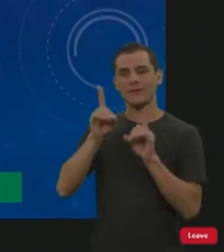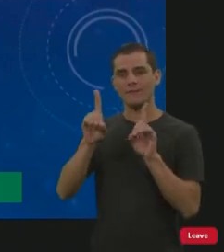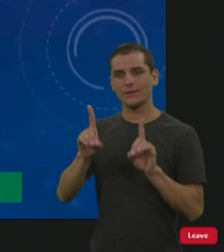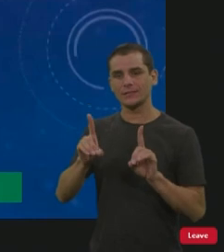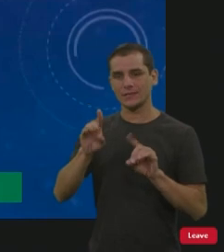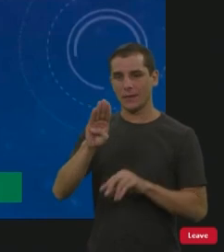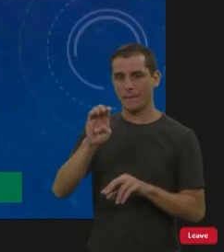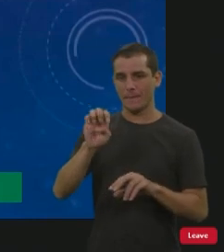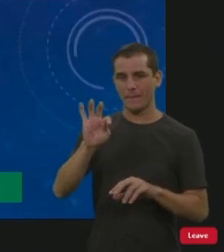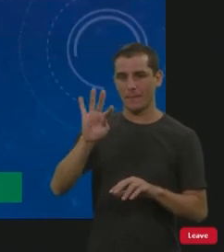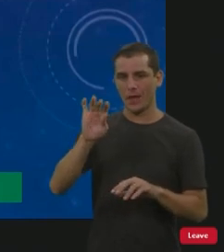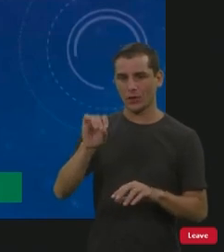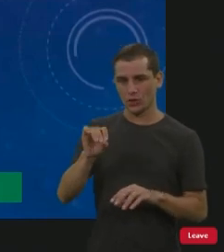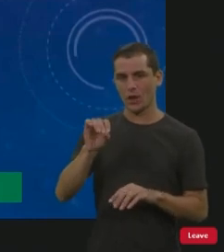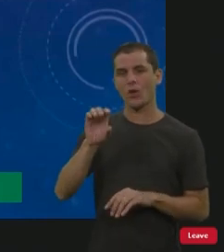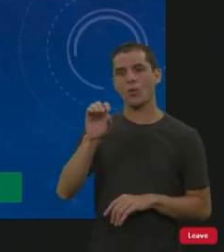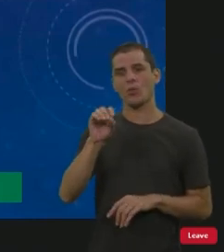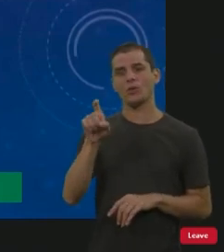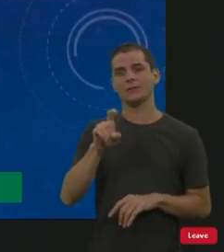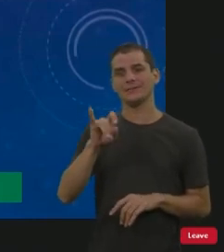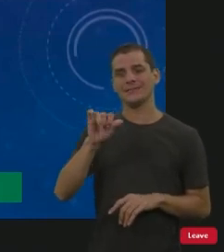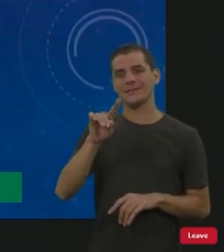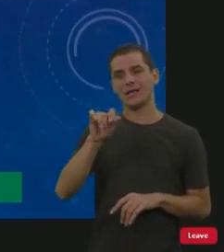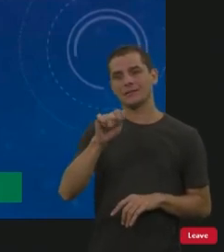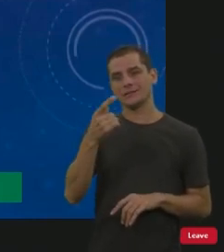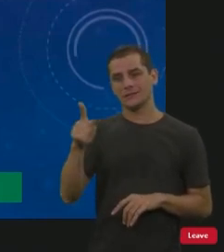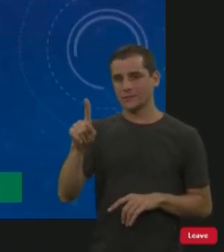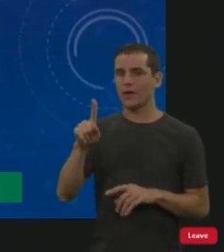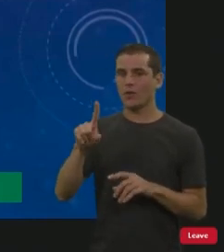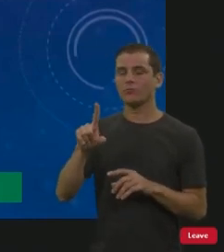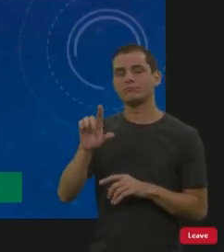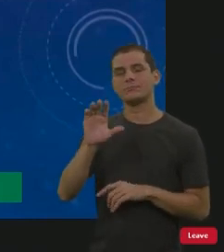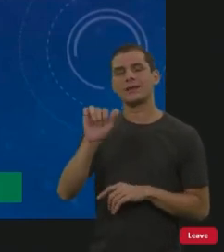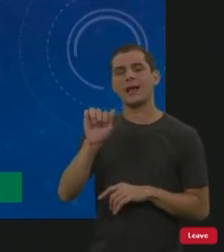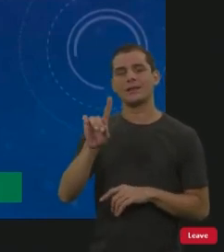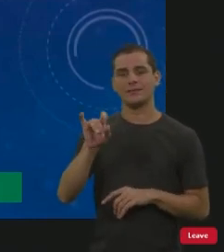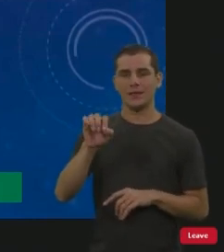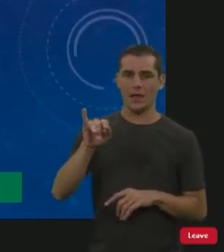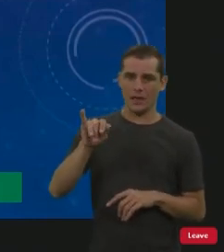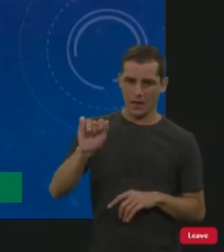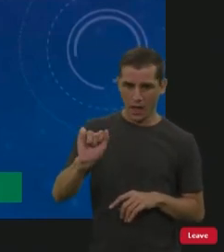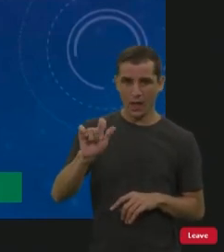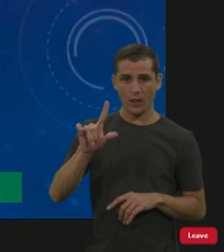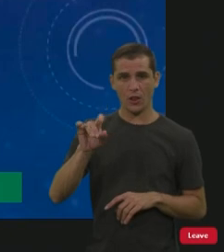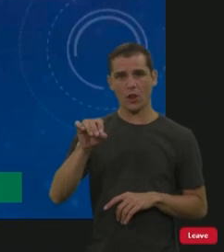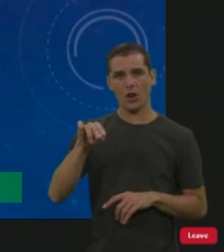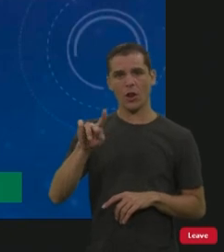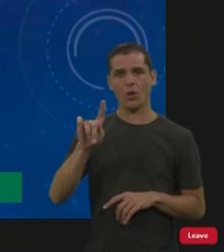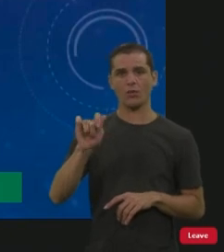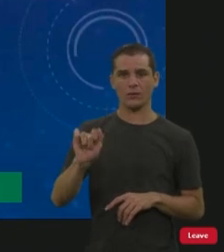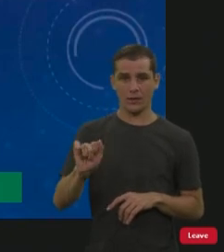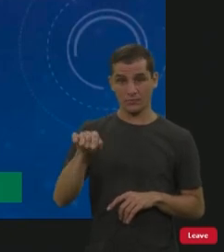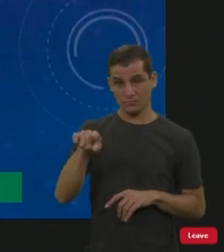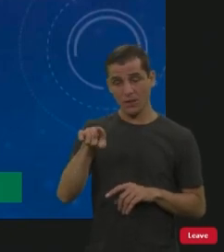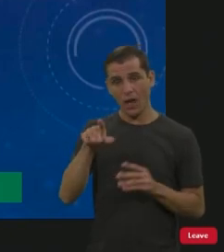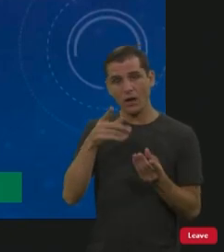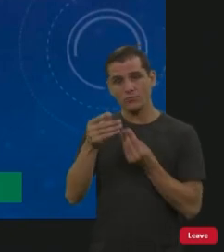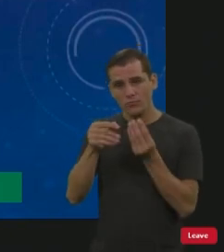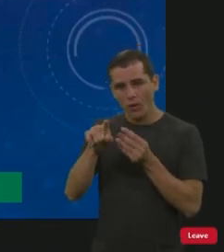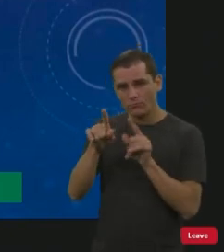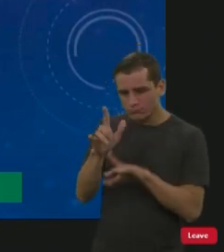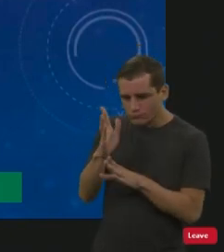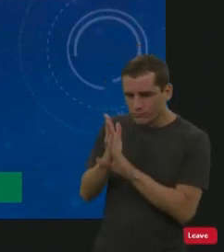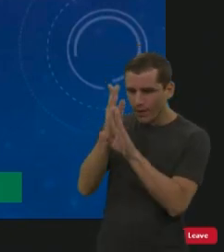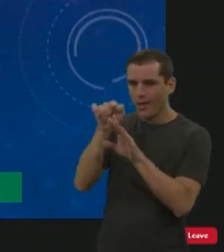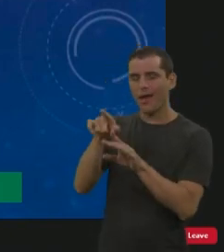Tá? A gente fez o exame molecular para confirmação diagnóstica e confirmou